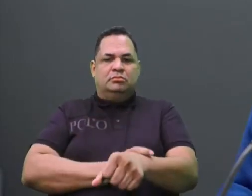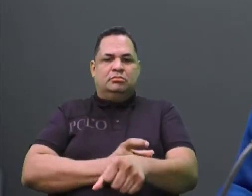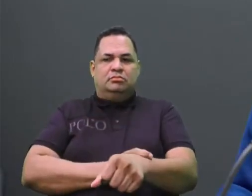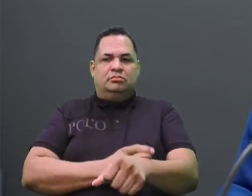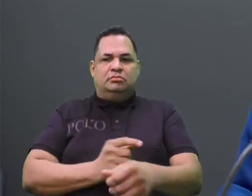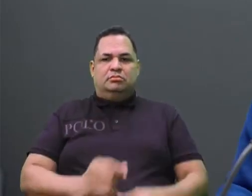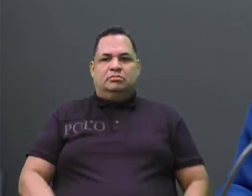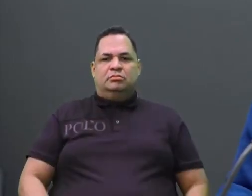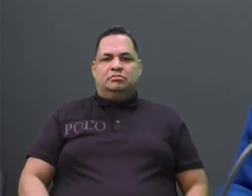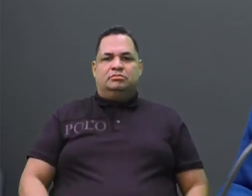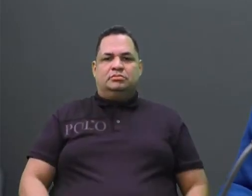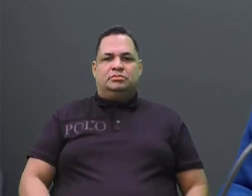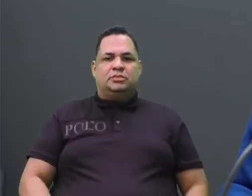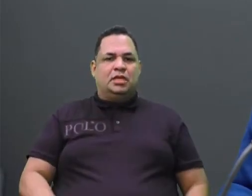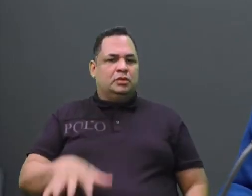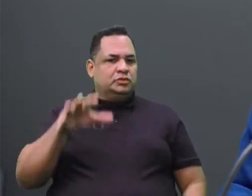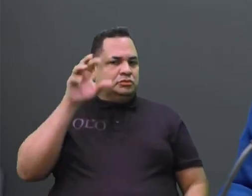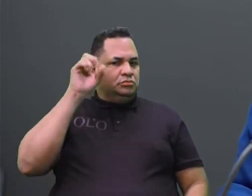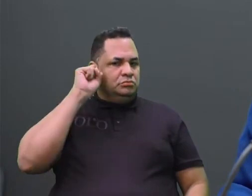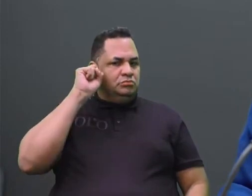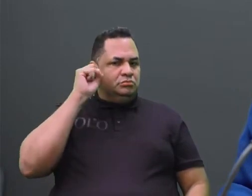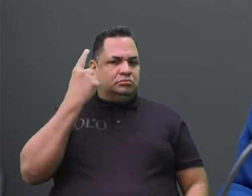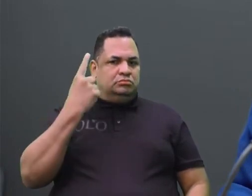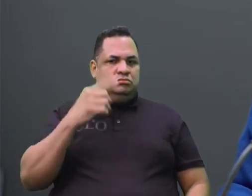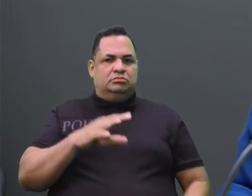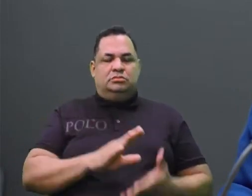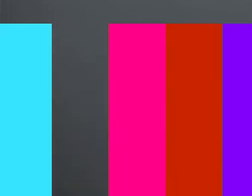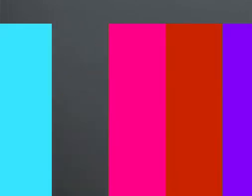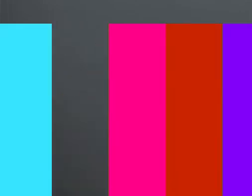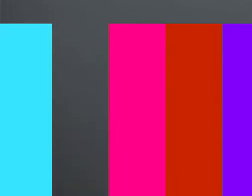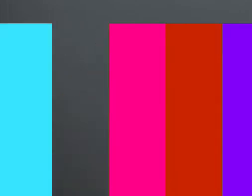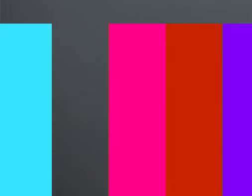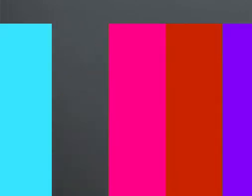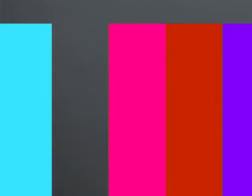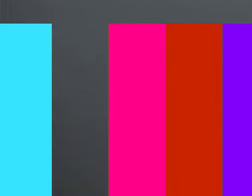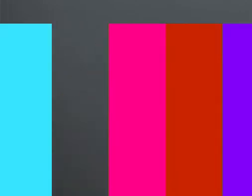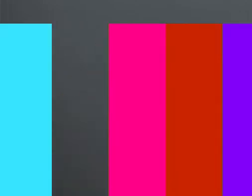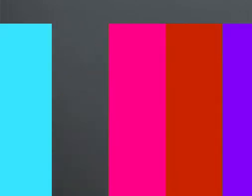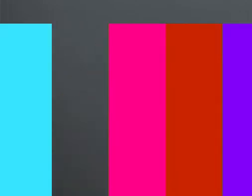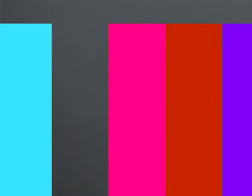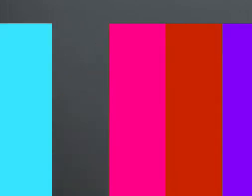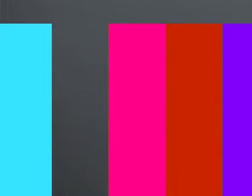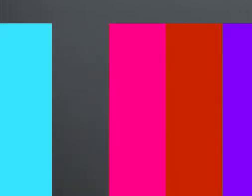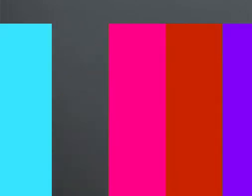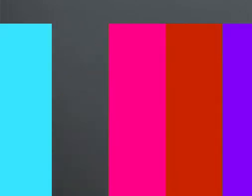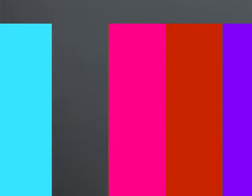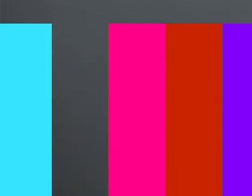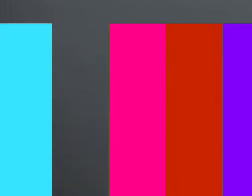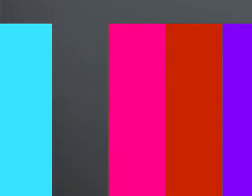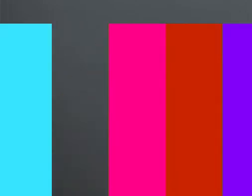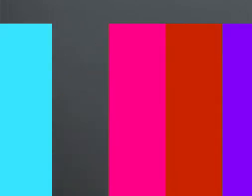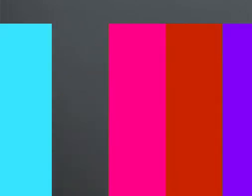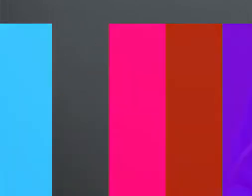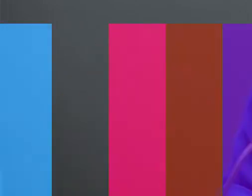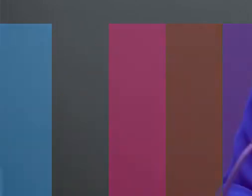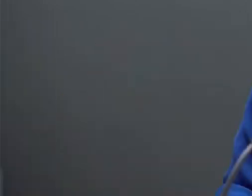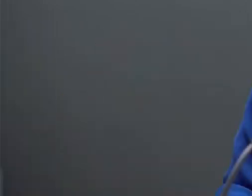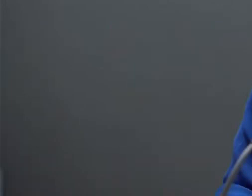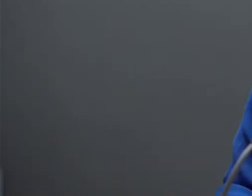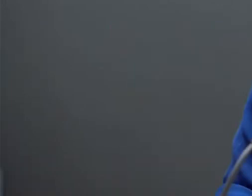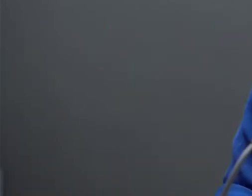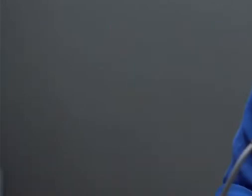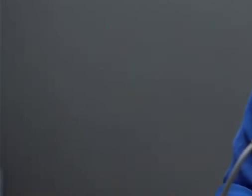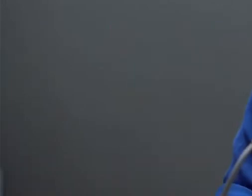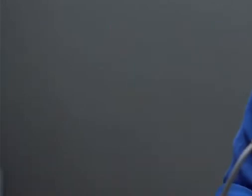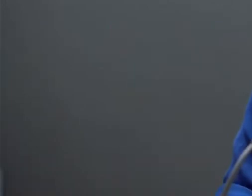E para os ouvintes, meu nome é Elielza. Para os íntimos, Lili.